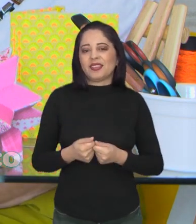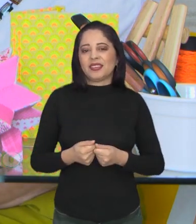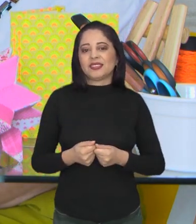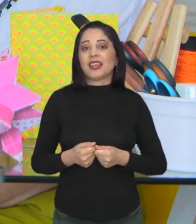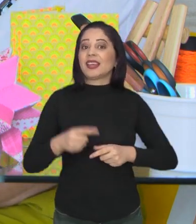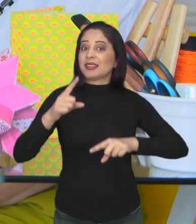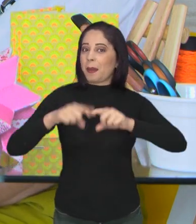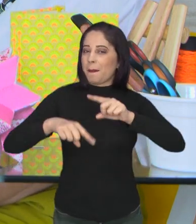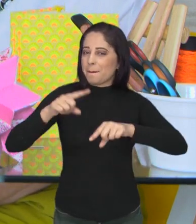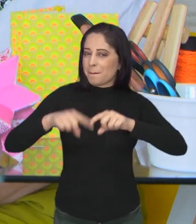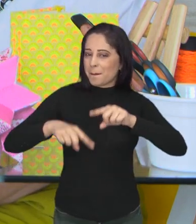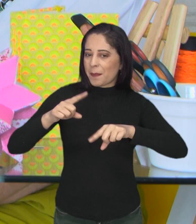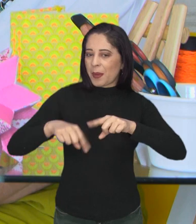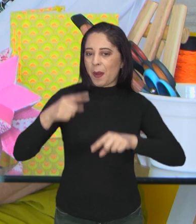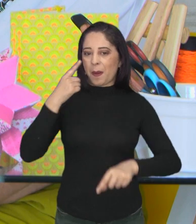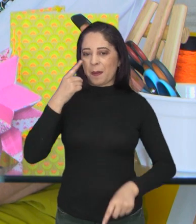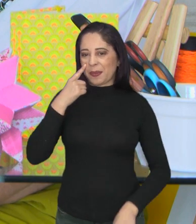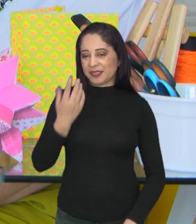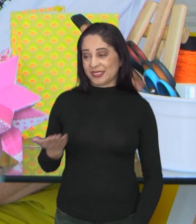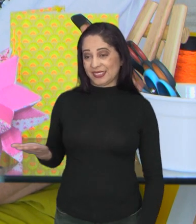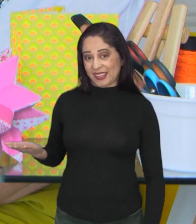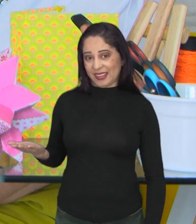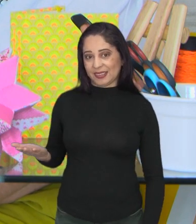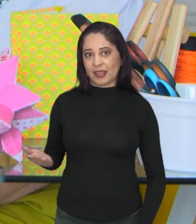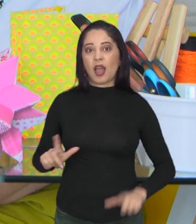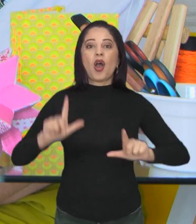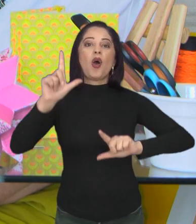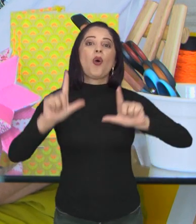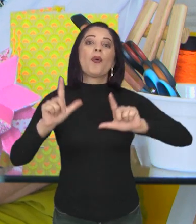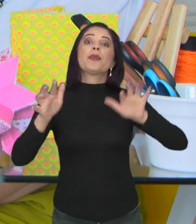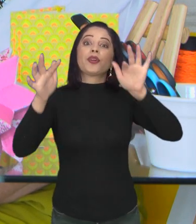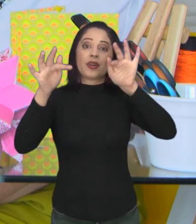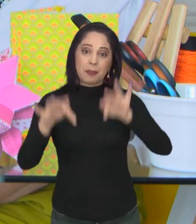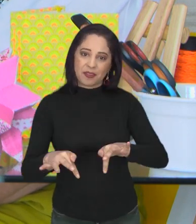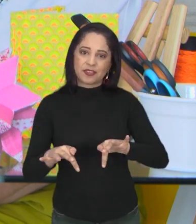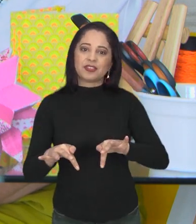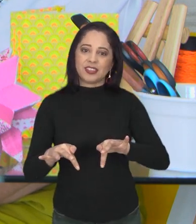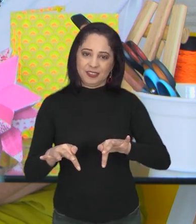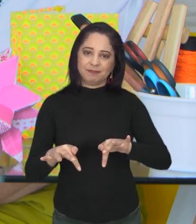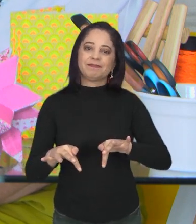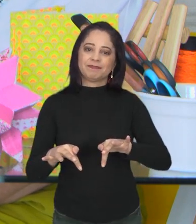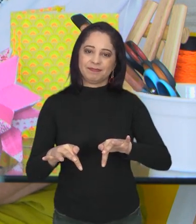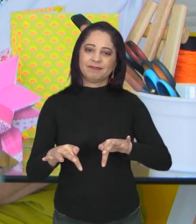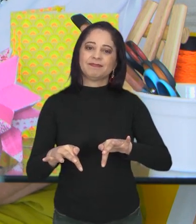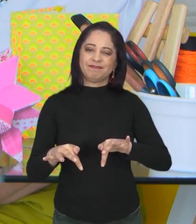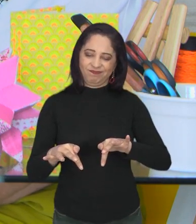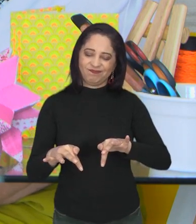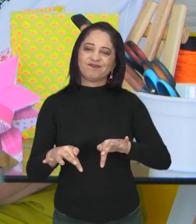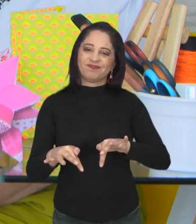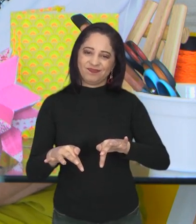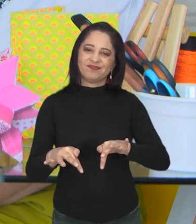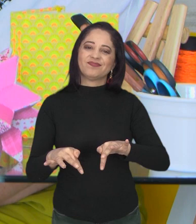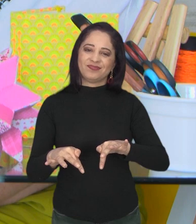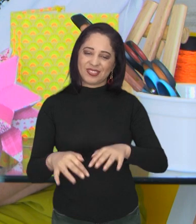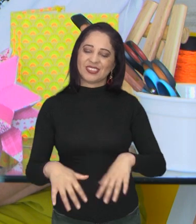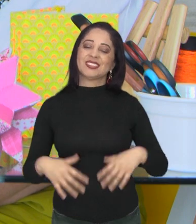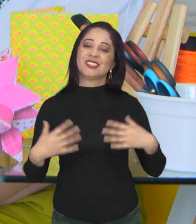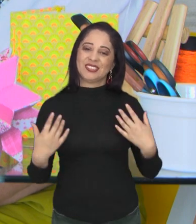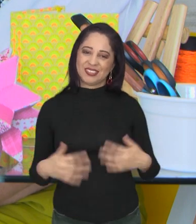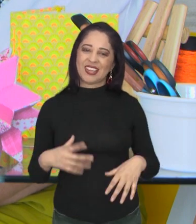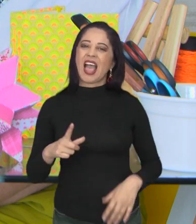caprichosa mais um produto da Entrelinhas e papéis e o nosso programa vai chegando ao final